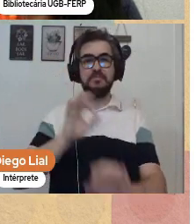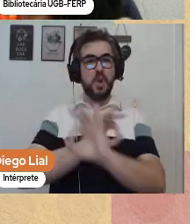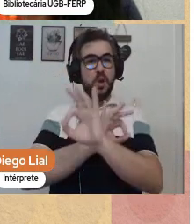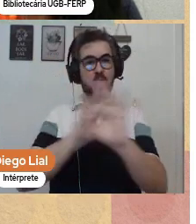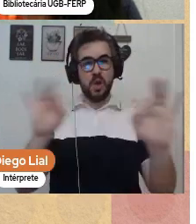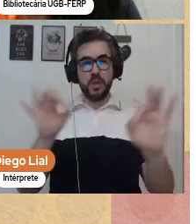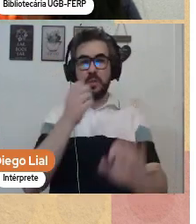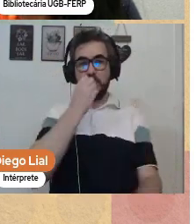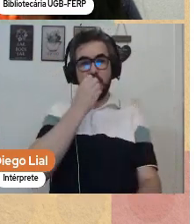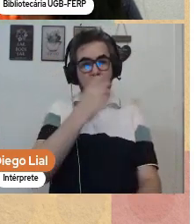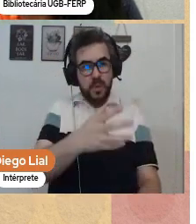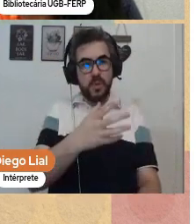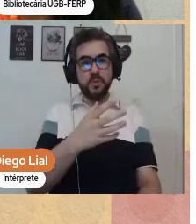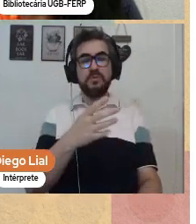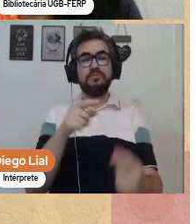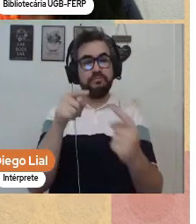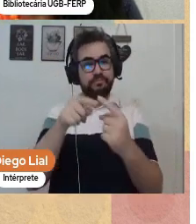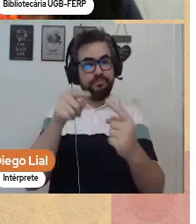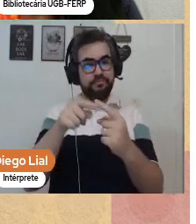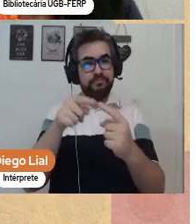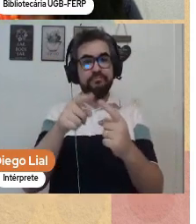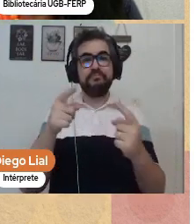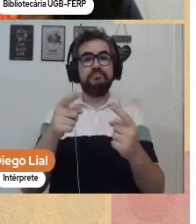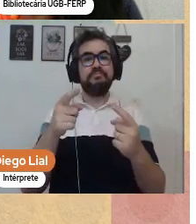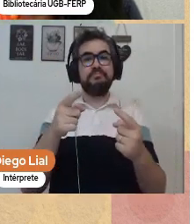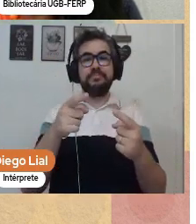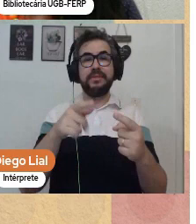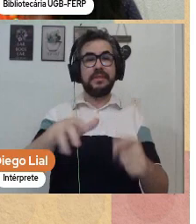avançando e fazendo suas conquistas, porque